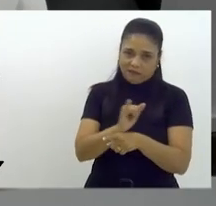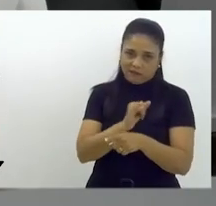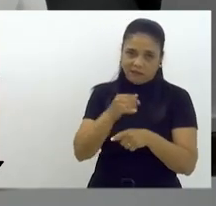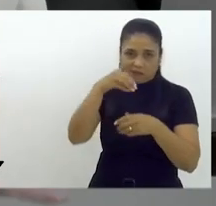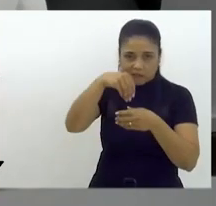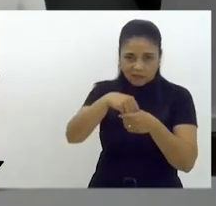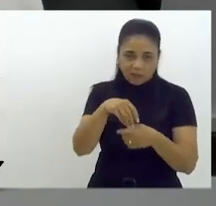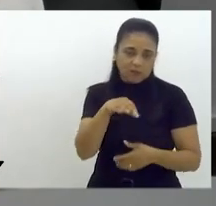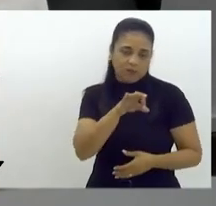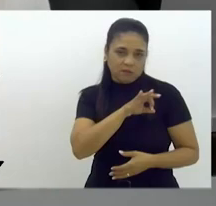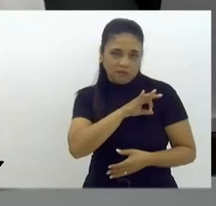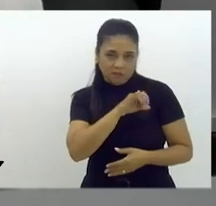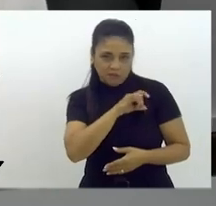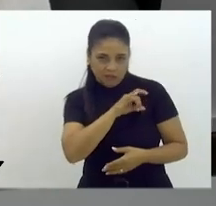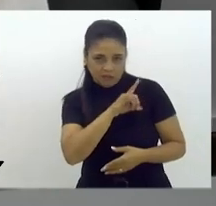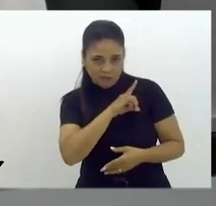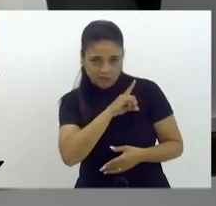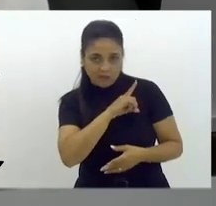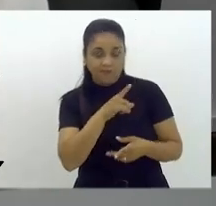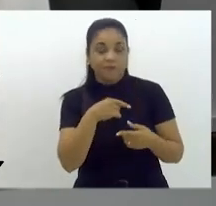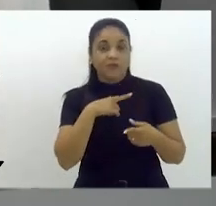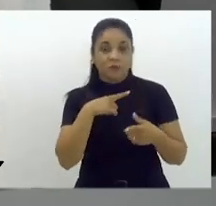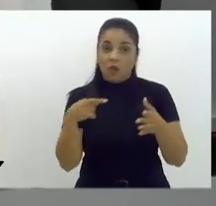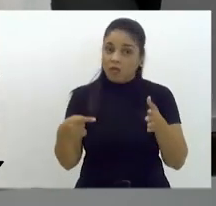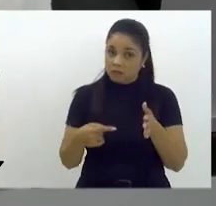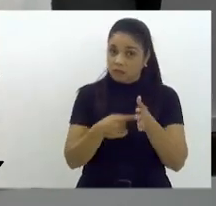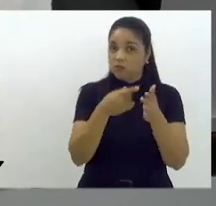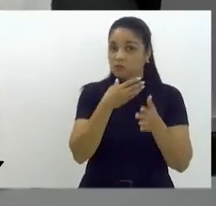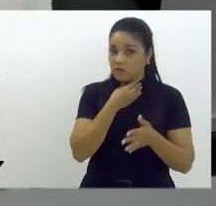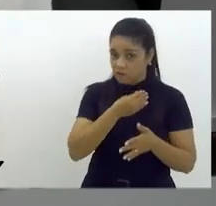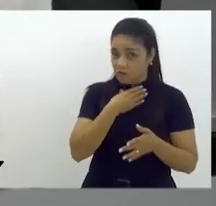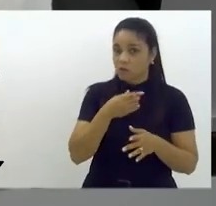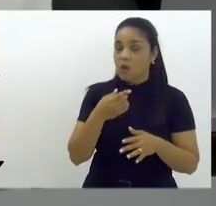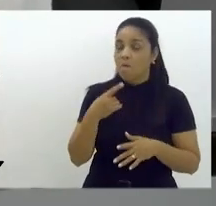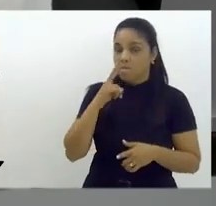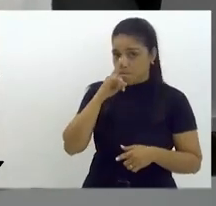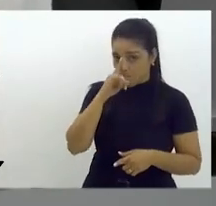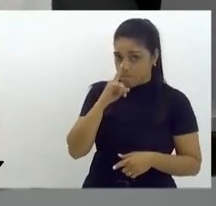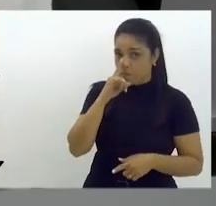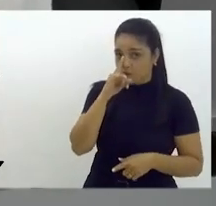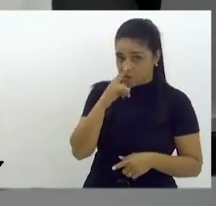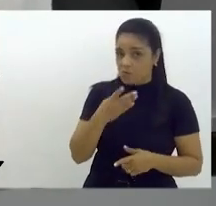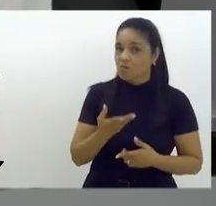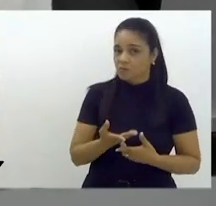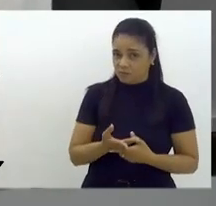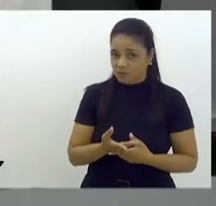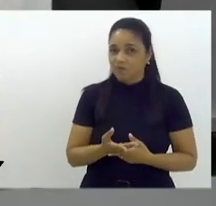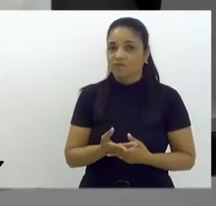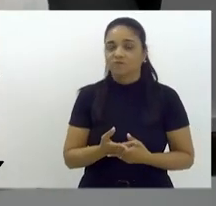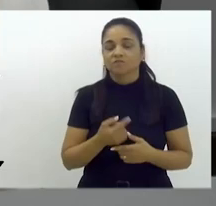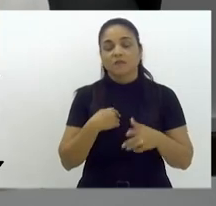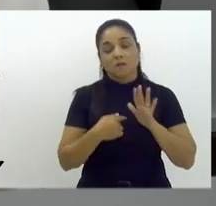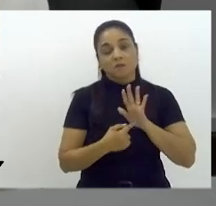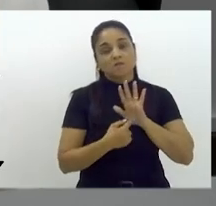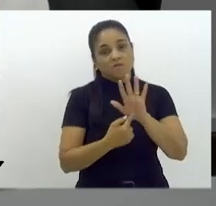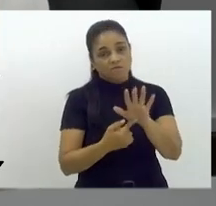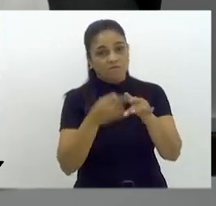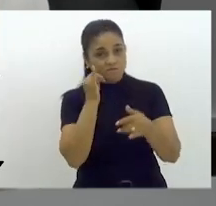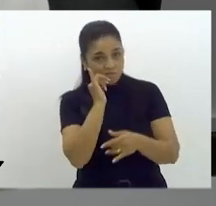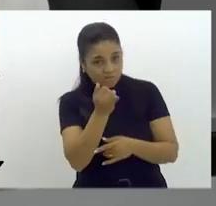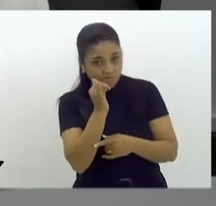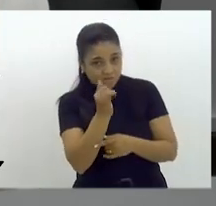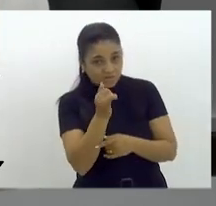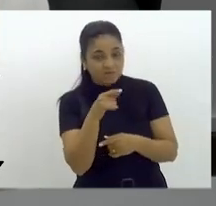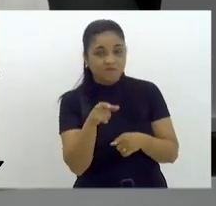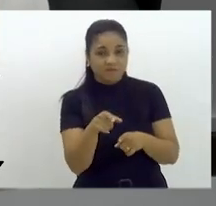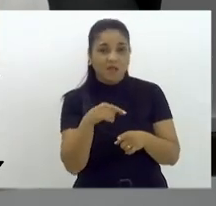isso é um exemplo dessa questão da denúncia falsa é perigoso a gente pegar também é legal a gente a gente ressaltar aqui que é